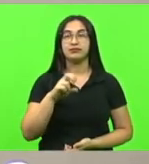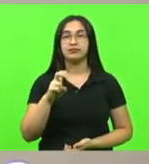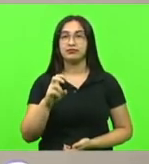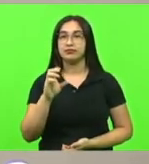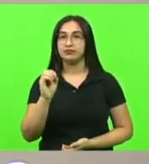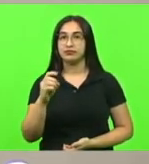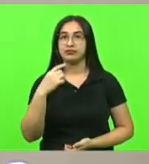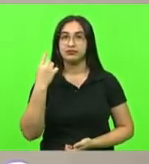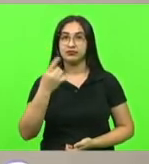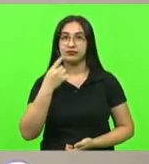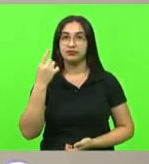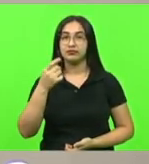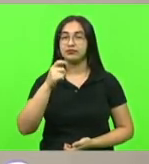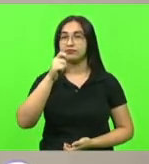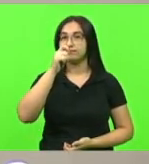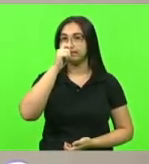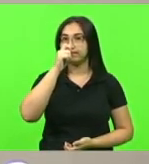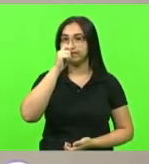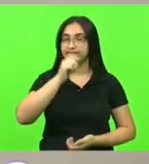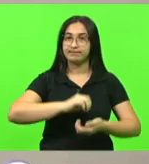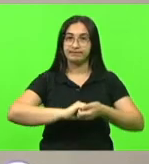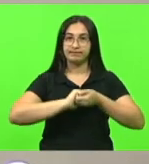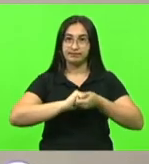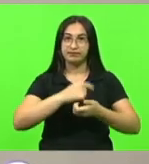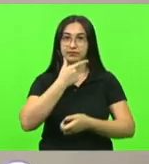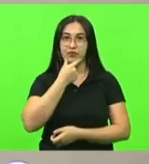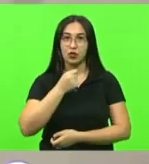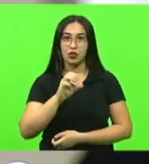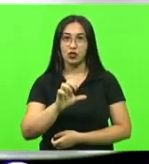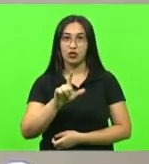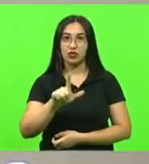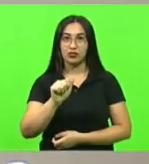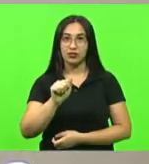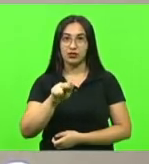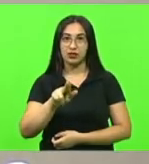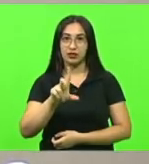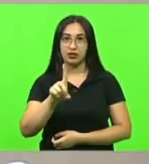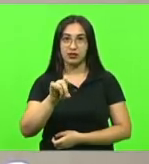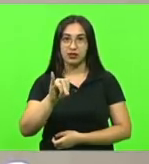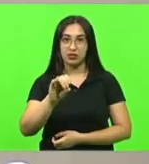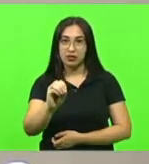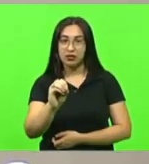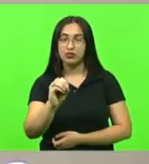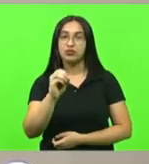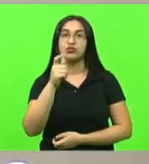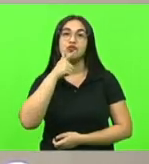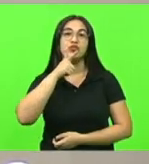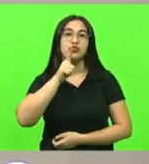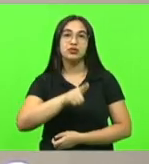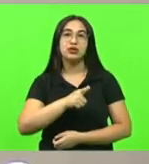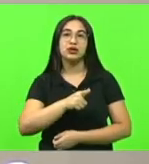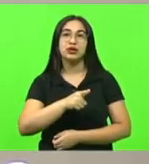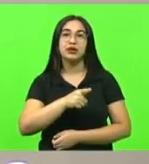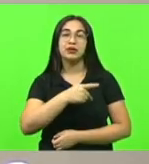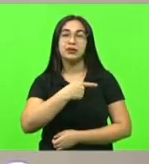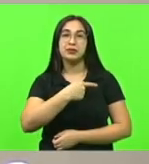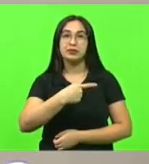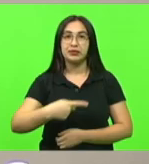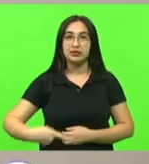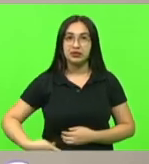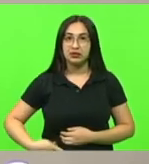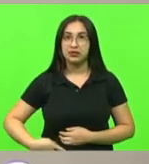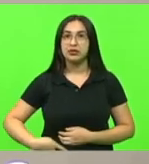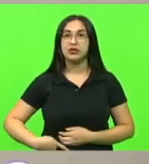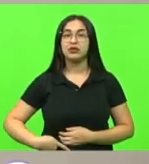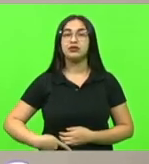autor deputado João Amin, cumprimentando o senhor Cláudio Jakoski, pelo cargo de presidente da Associação Brasileira de Instituições